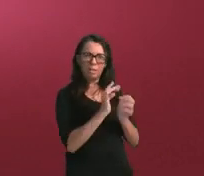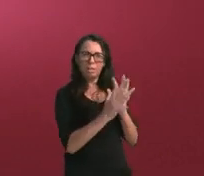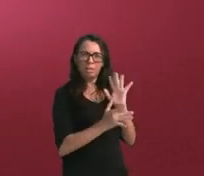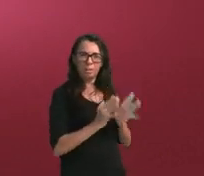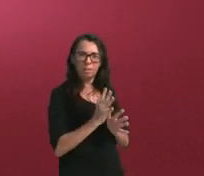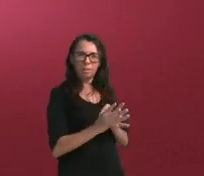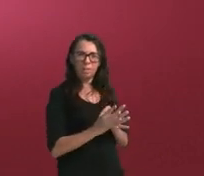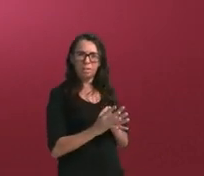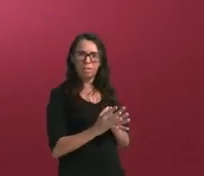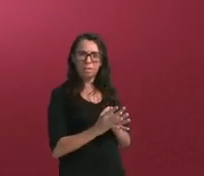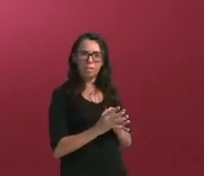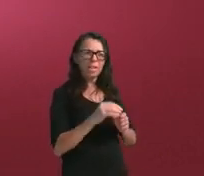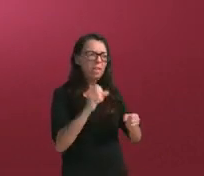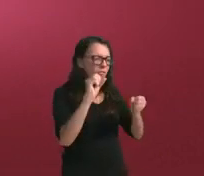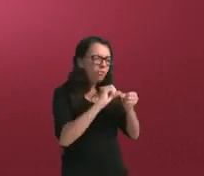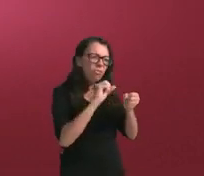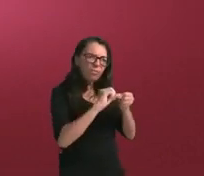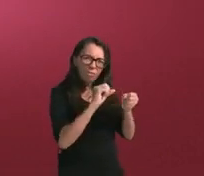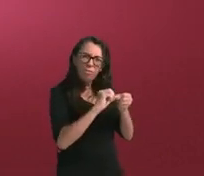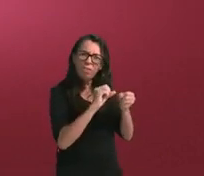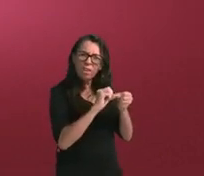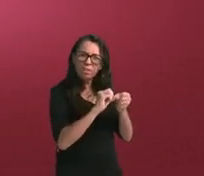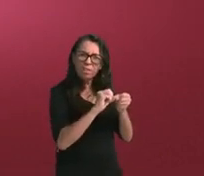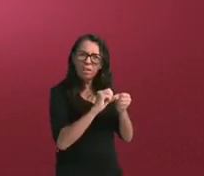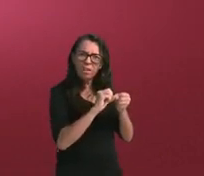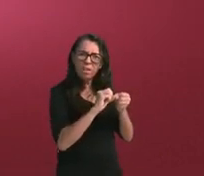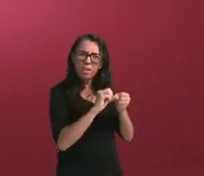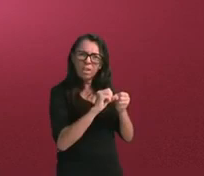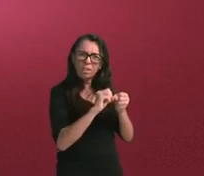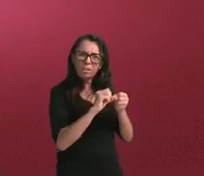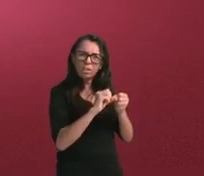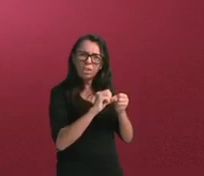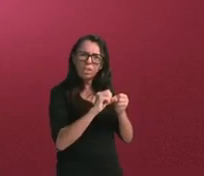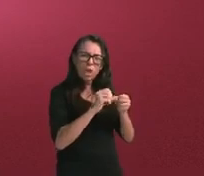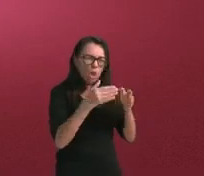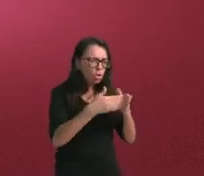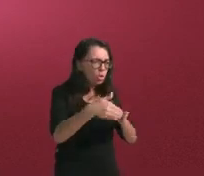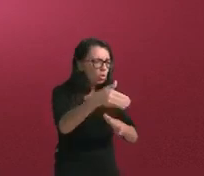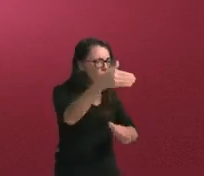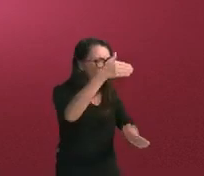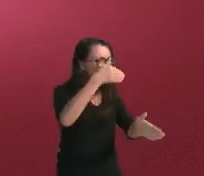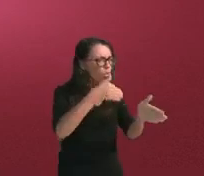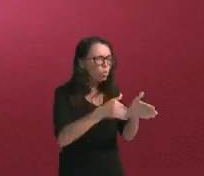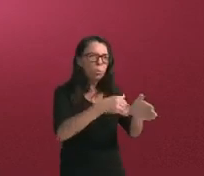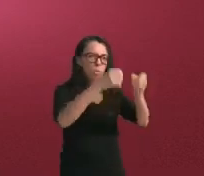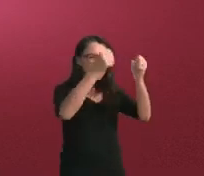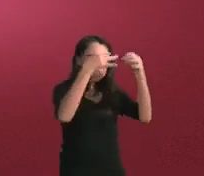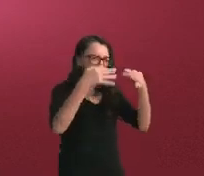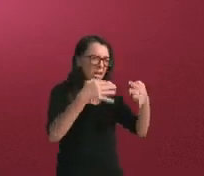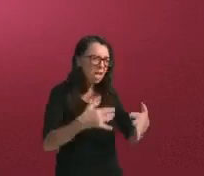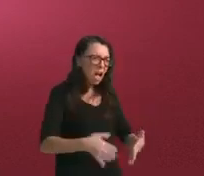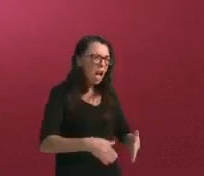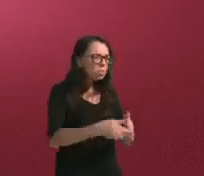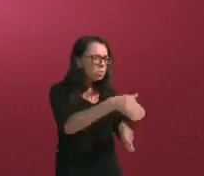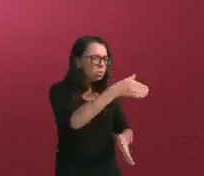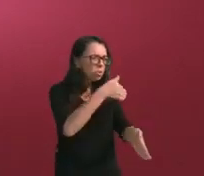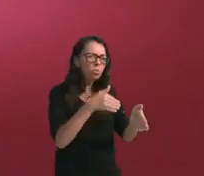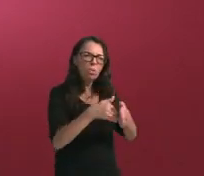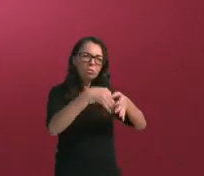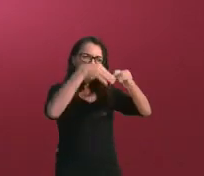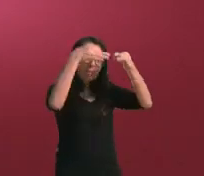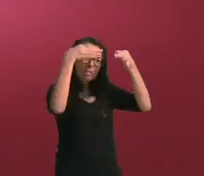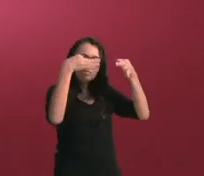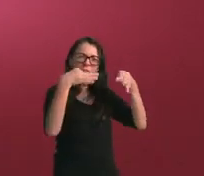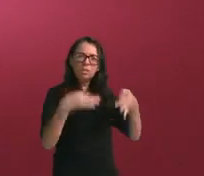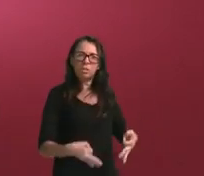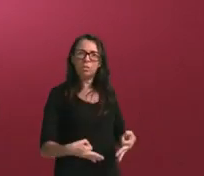que Deus falaria a Moisés, e seria interpretado por Arão ao povo. E o que Deus, amado? A pergunta